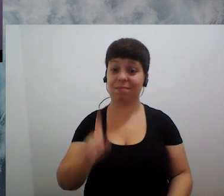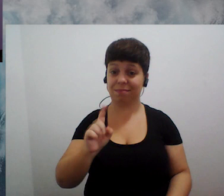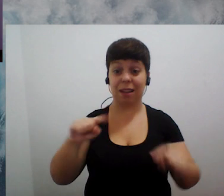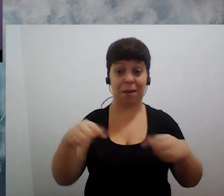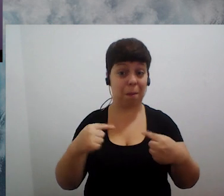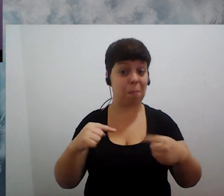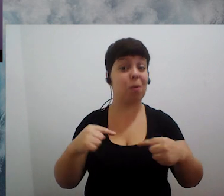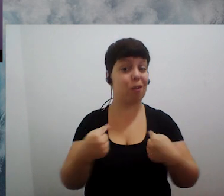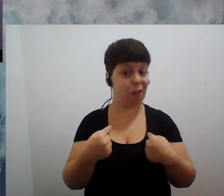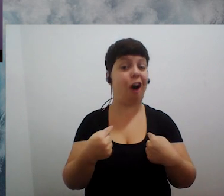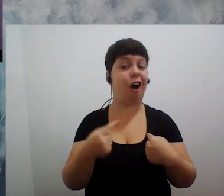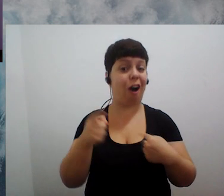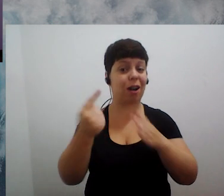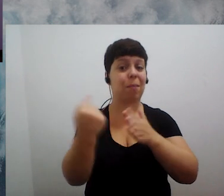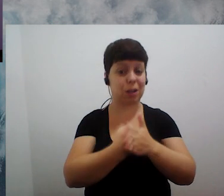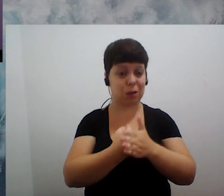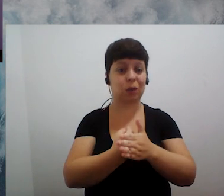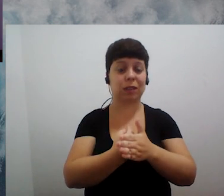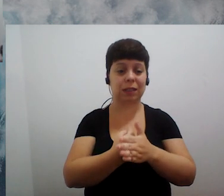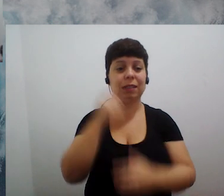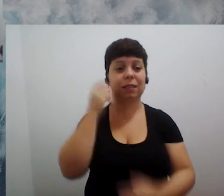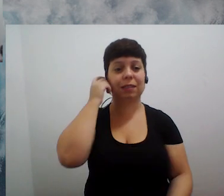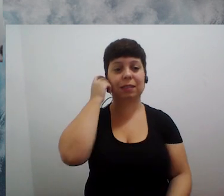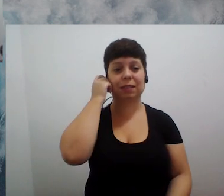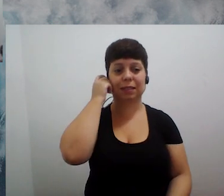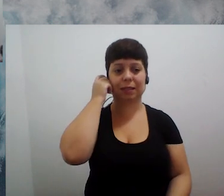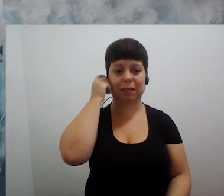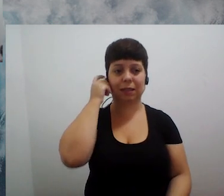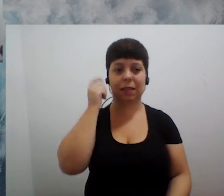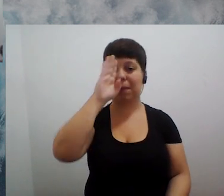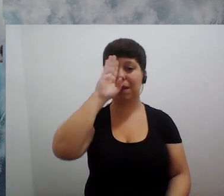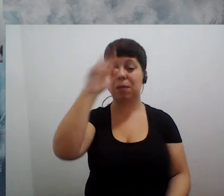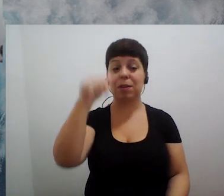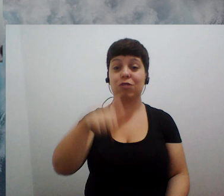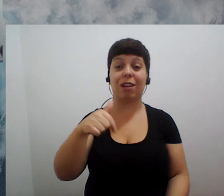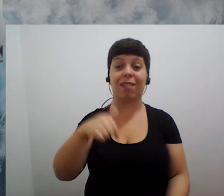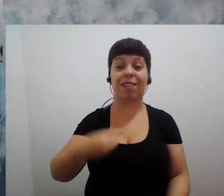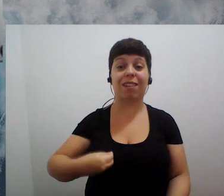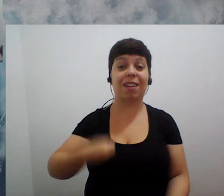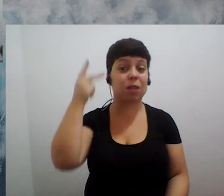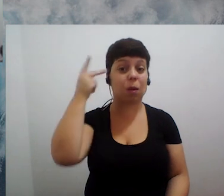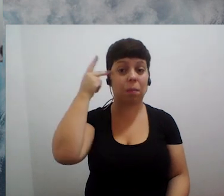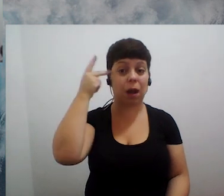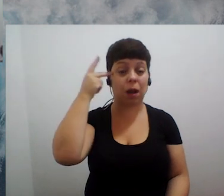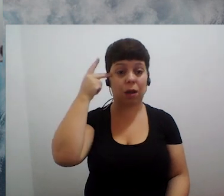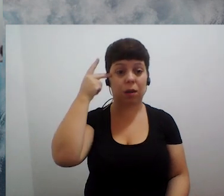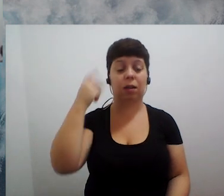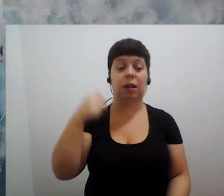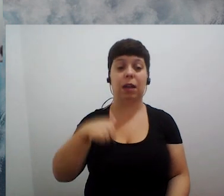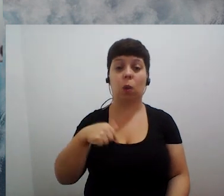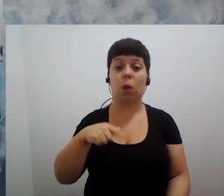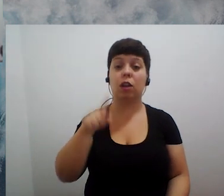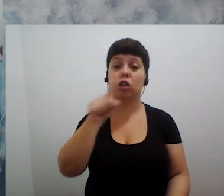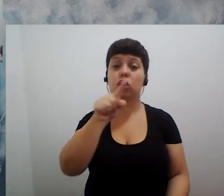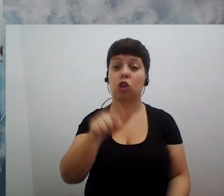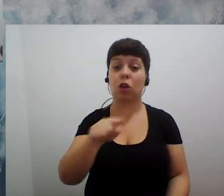Olha, é muito provocativo essa sua pergunta, Alexandre, principalmente para a gente que está aqui em São Paulo, né? Eu estou